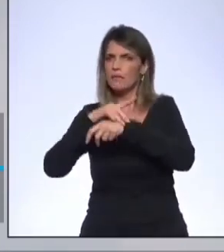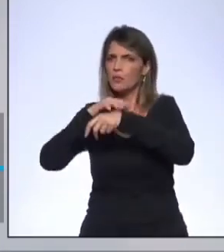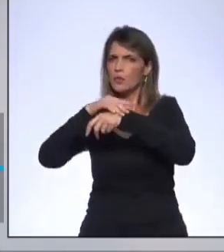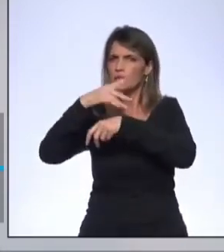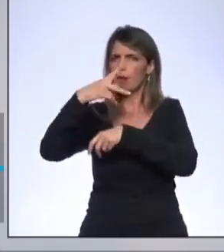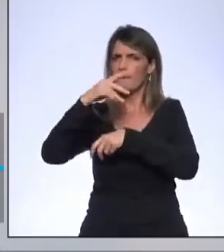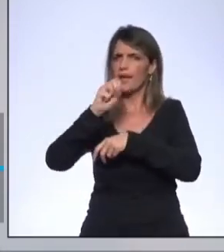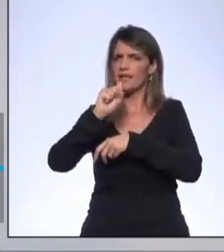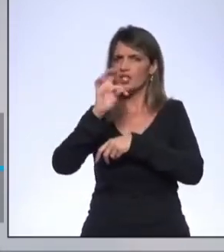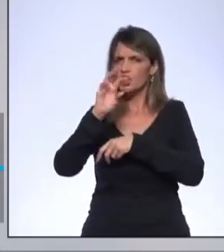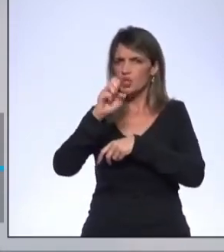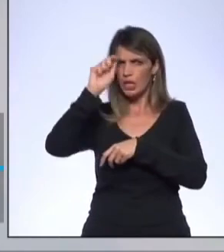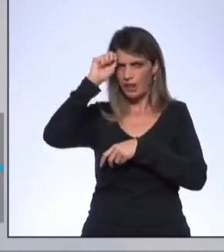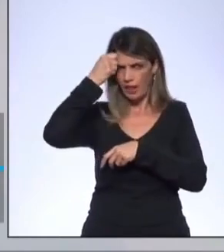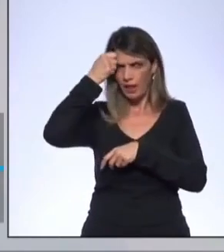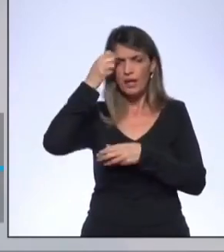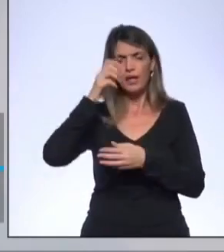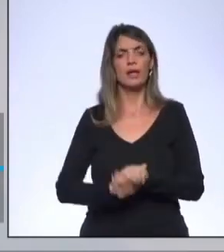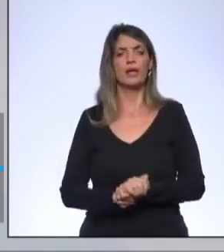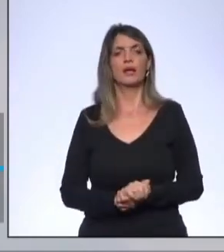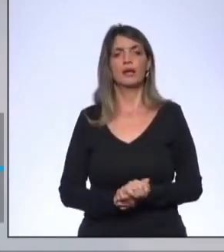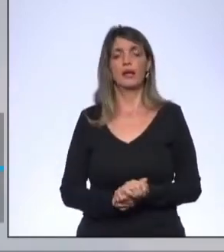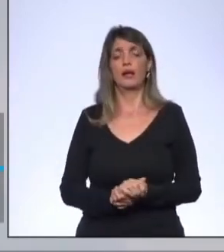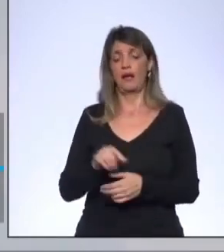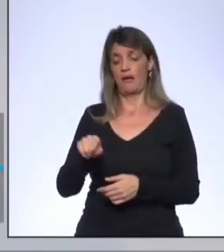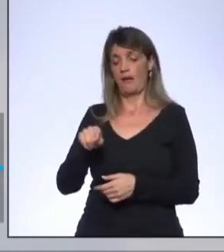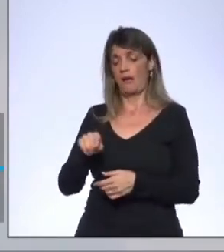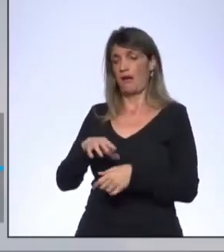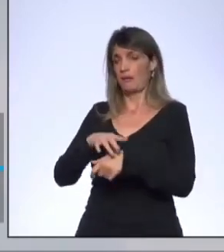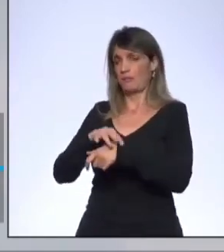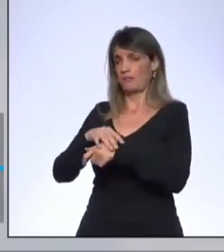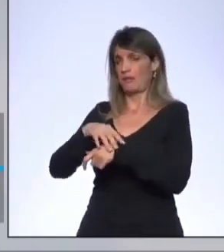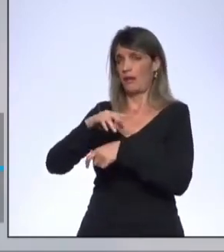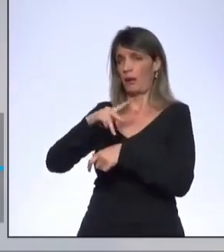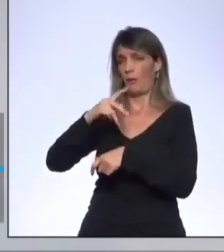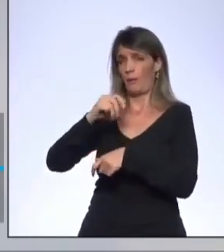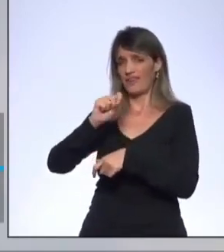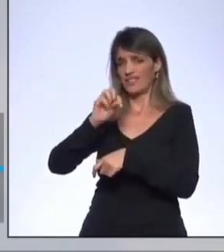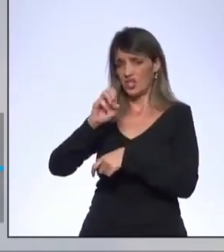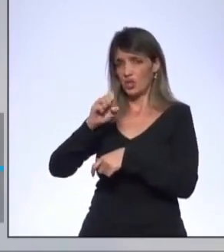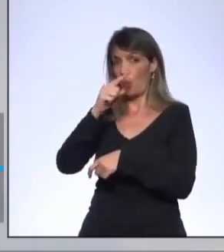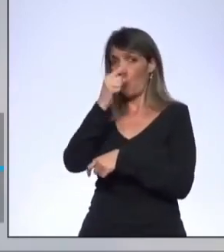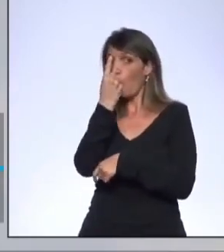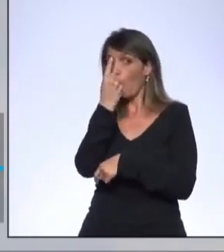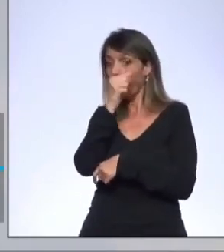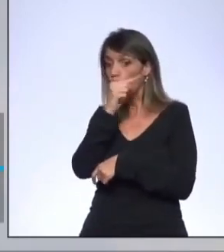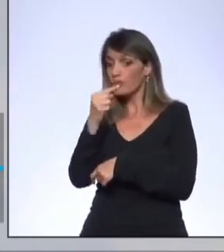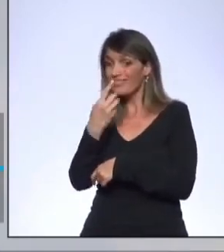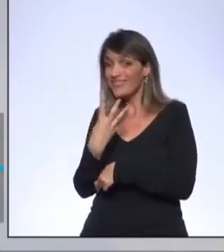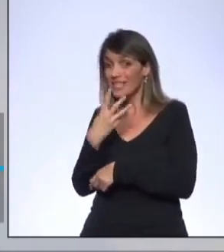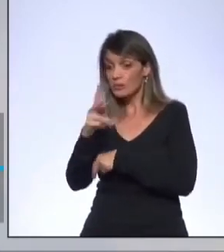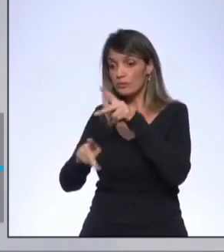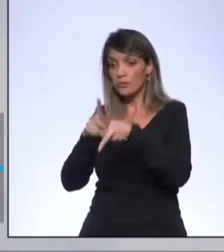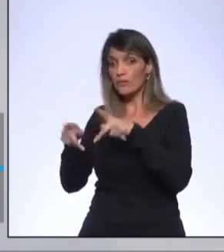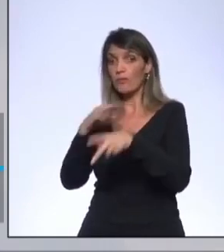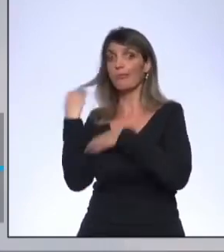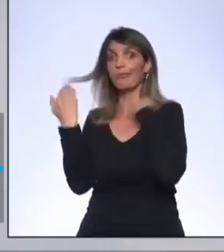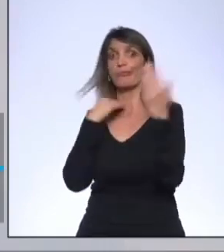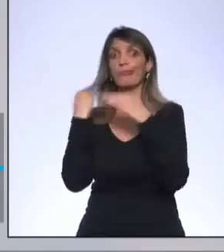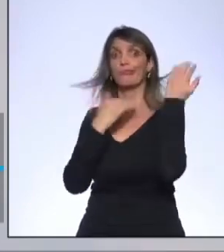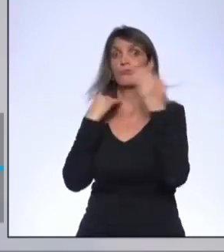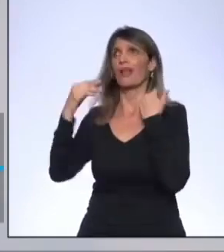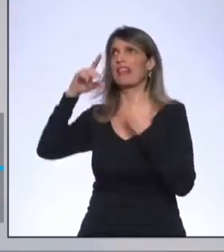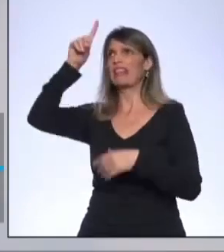negra, né? Alegava-se que a peste negra, que dizimou 1/3 da população europeia ali na época, era um castigo de Deus